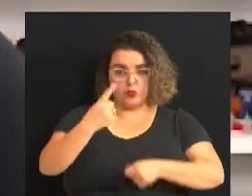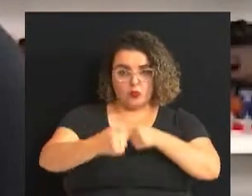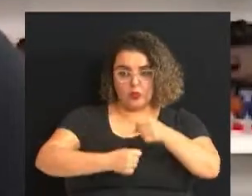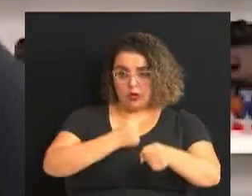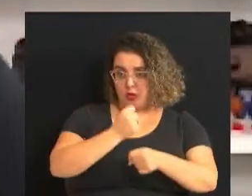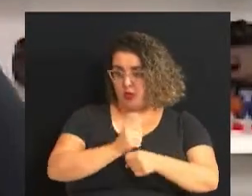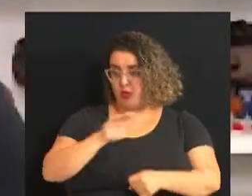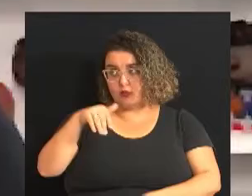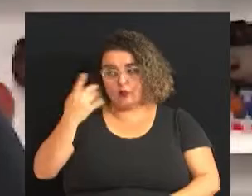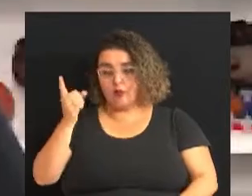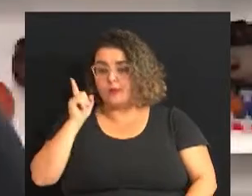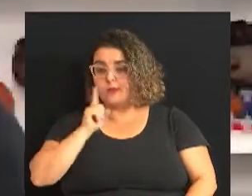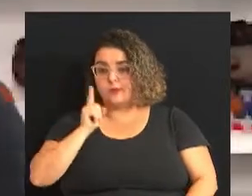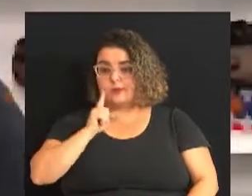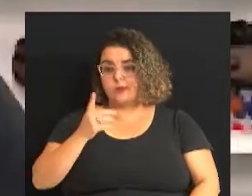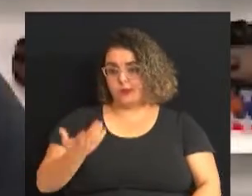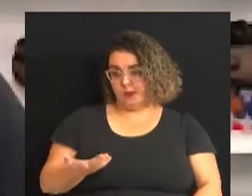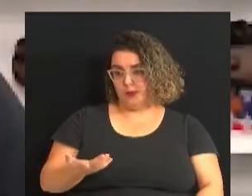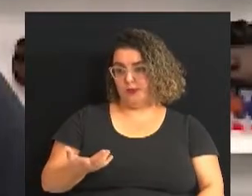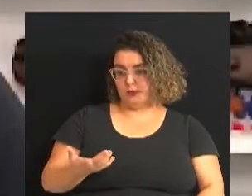Estados Unidos, que consideram